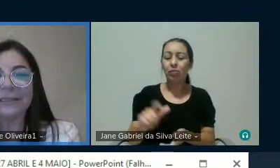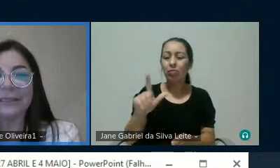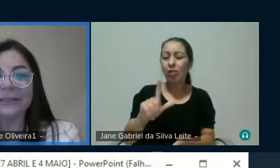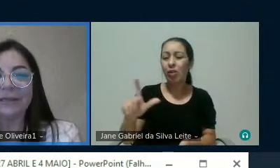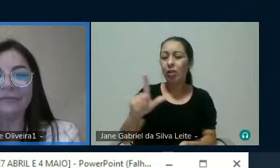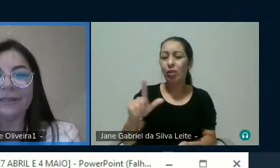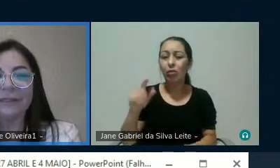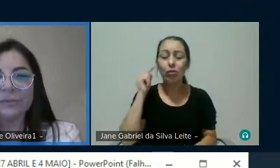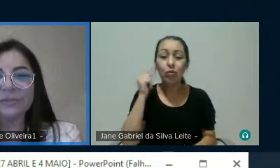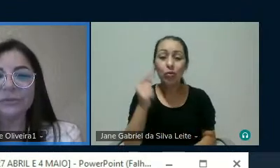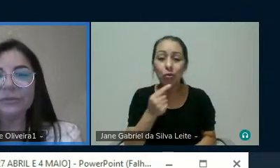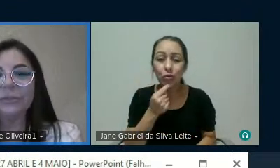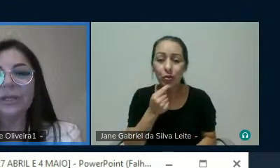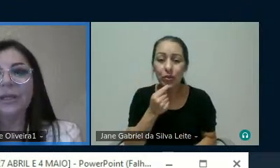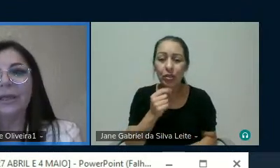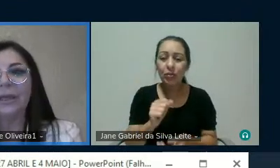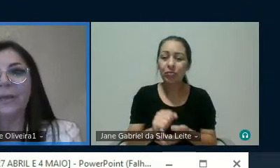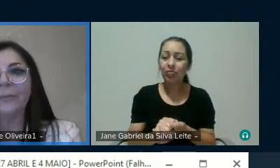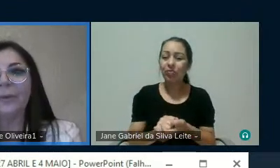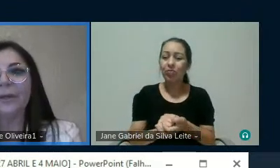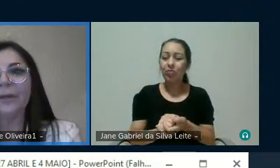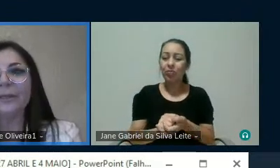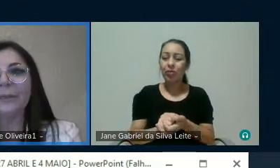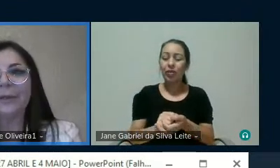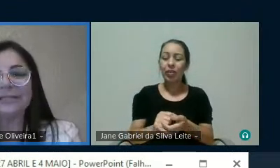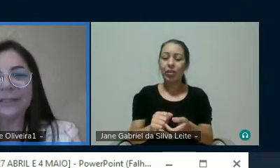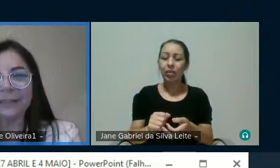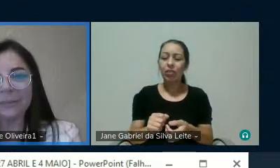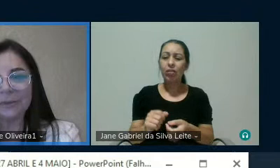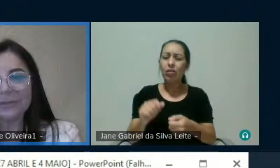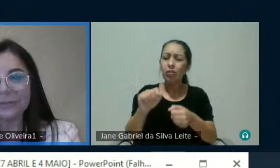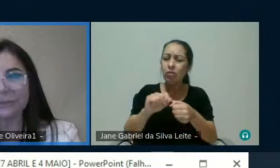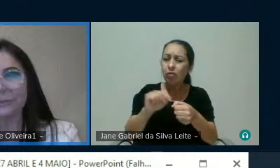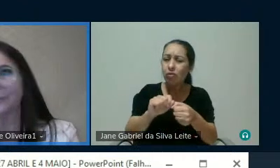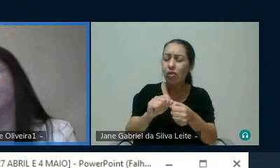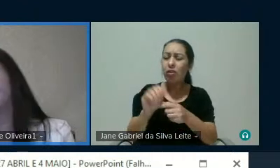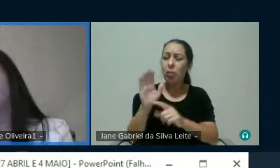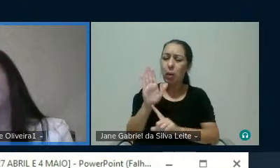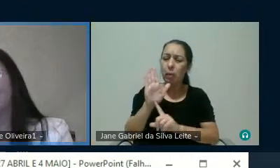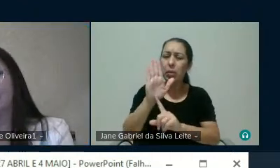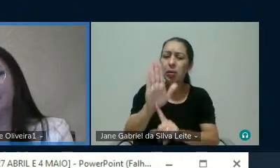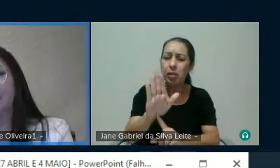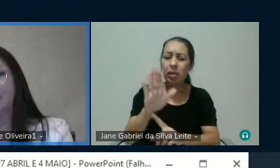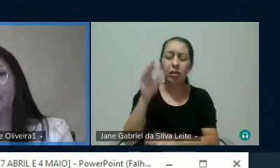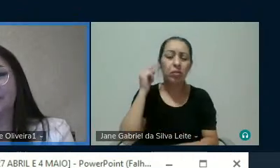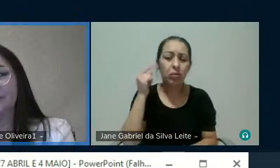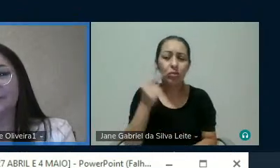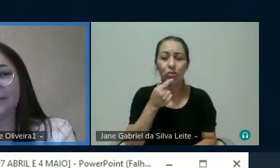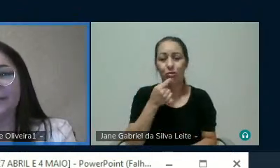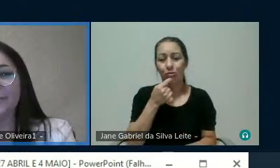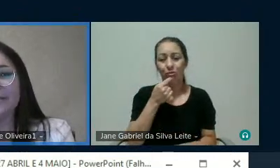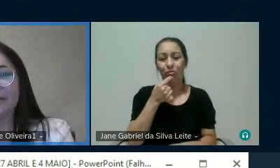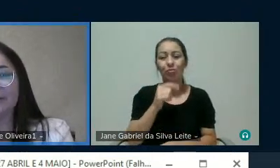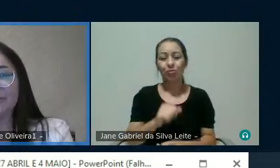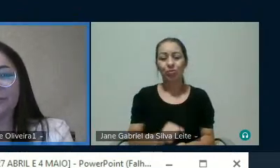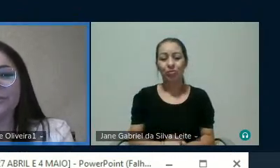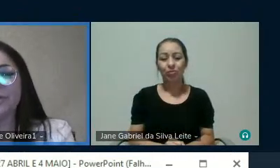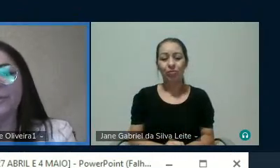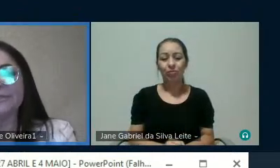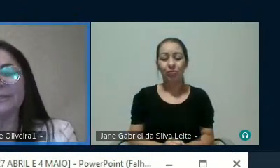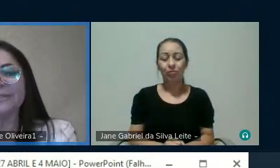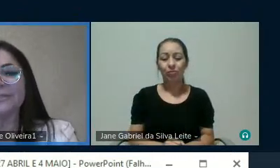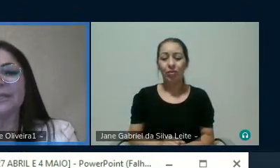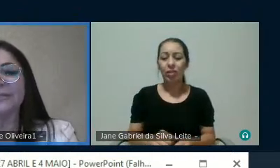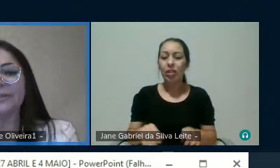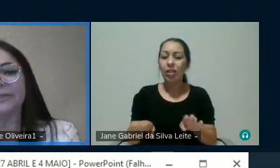raiz, assim, aquela que é feita por surdo e apresentada pelo surdo. tem também as traduções